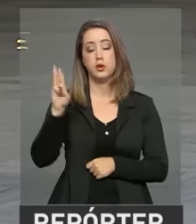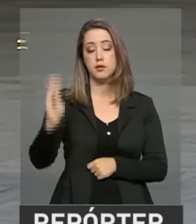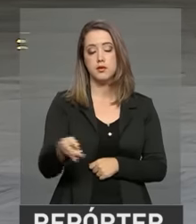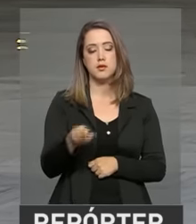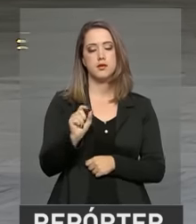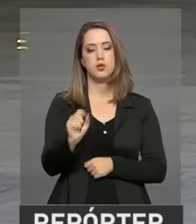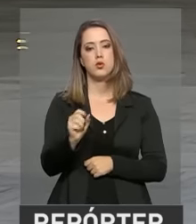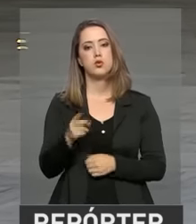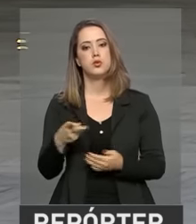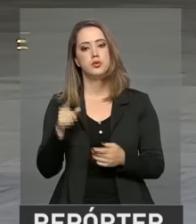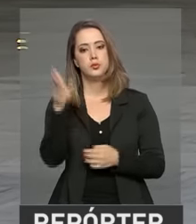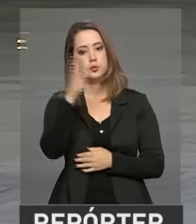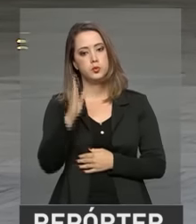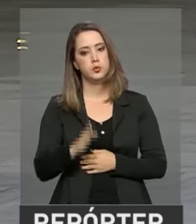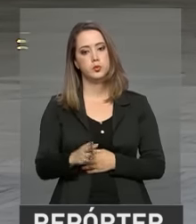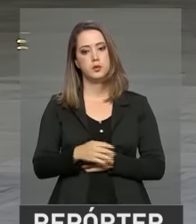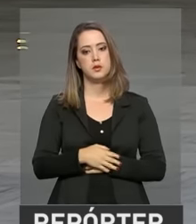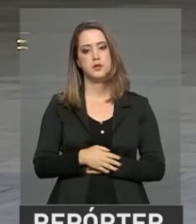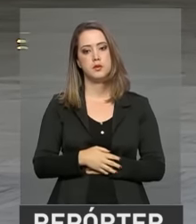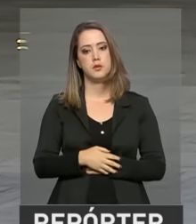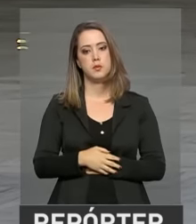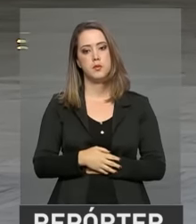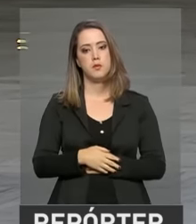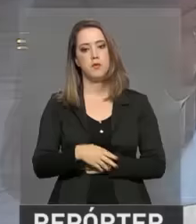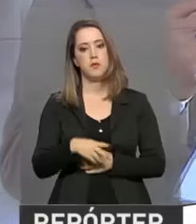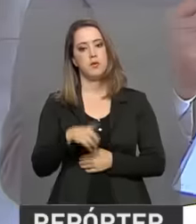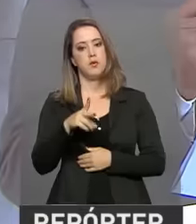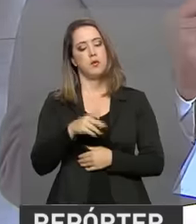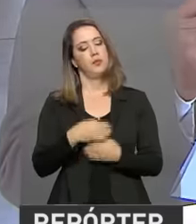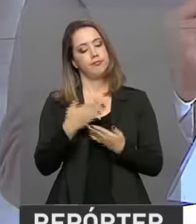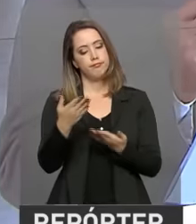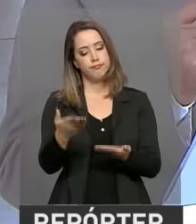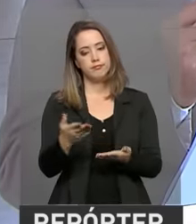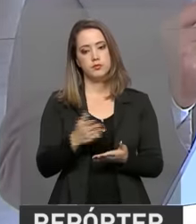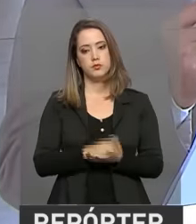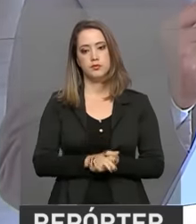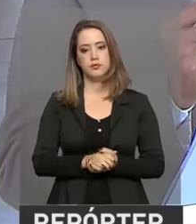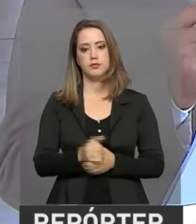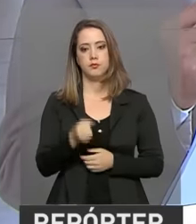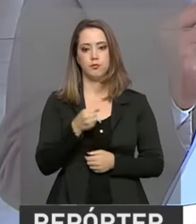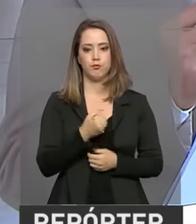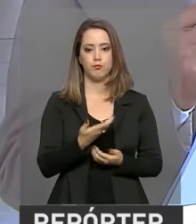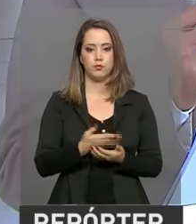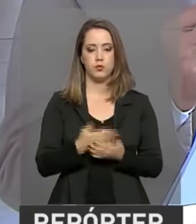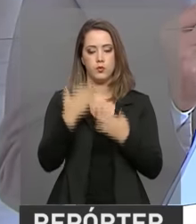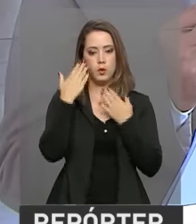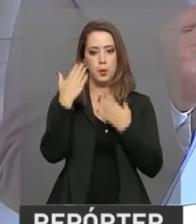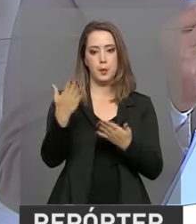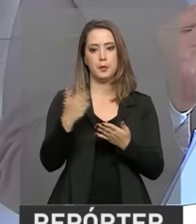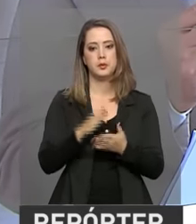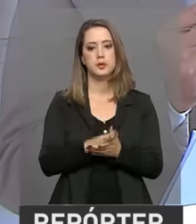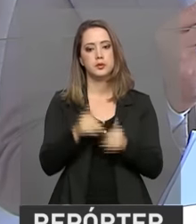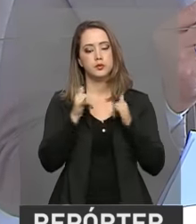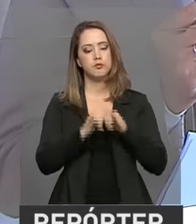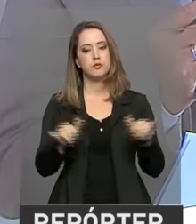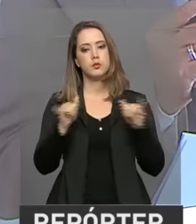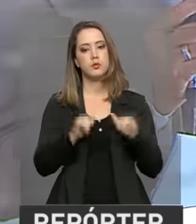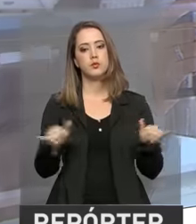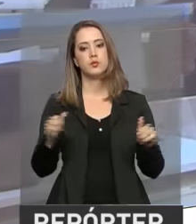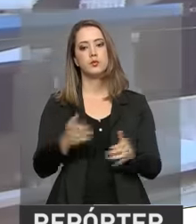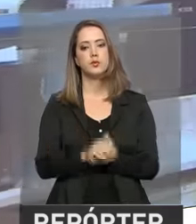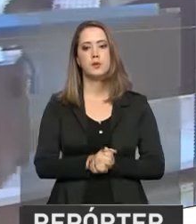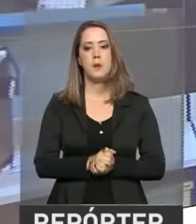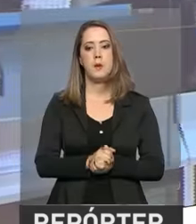est no país Daniele Voltamos com você no estúdio Obrigada Paulo pelas suas informações ao